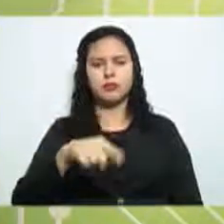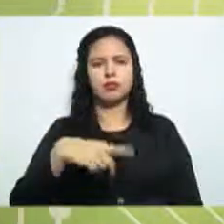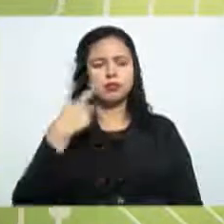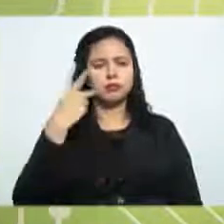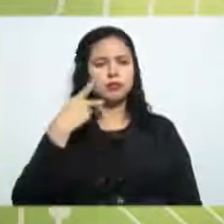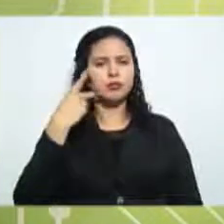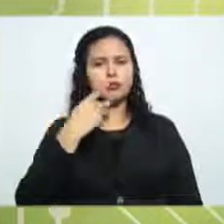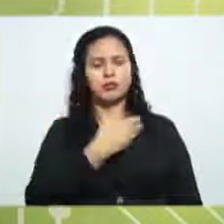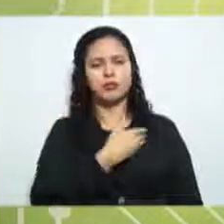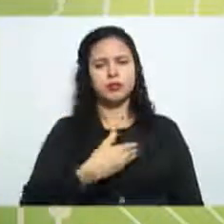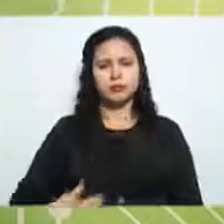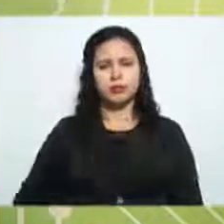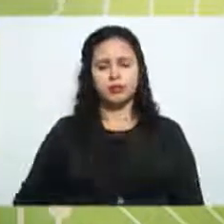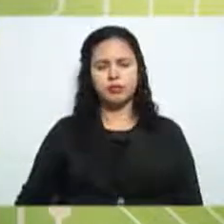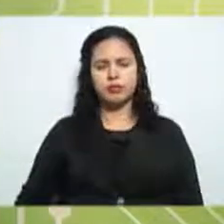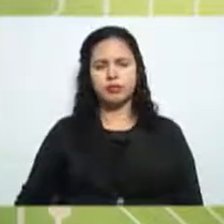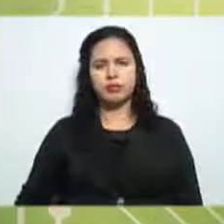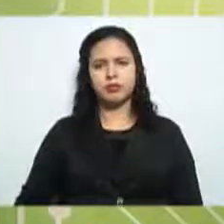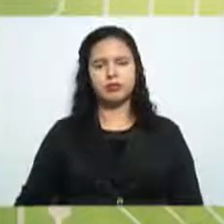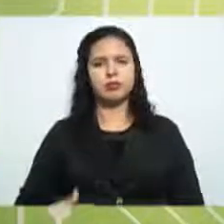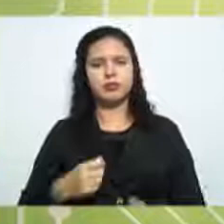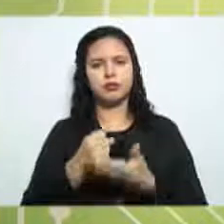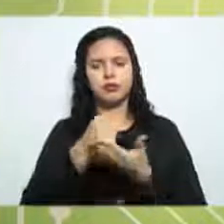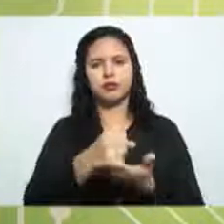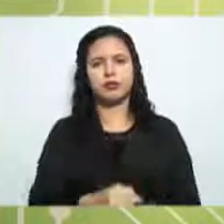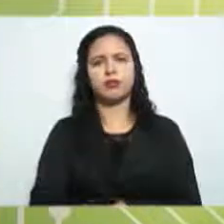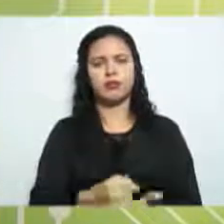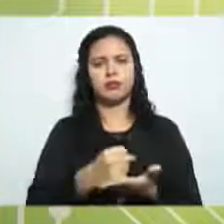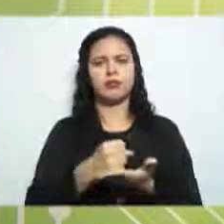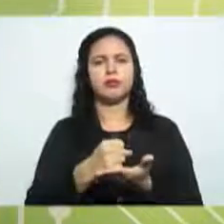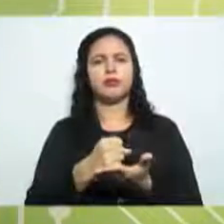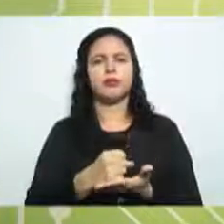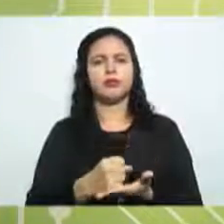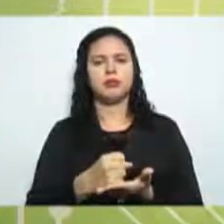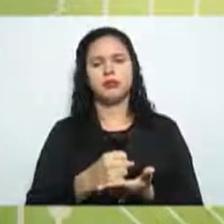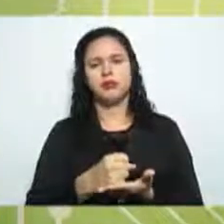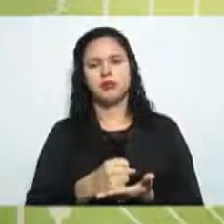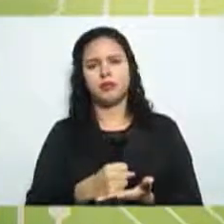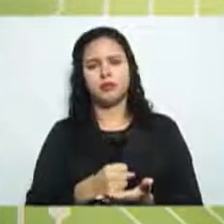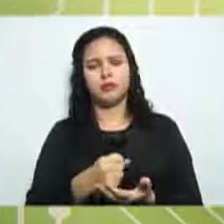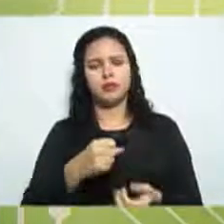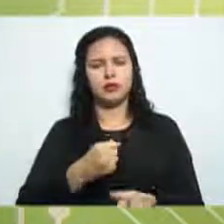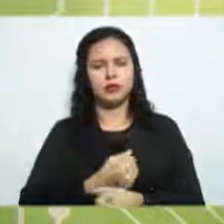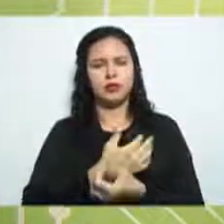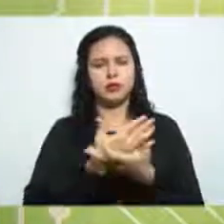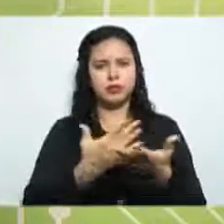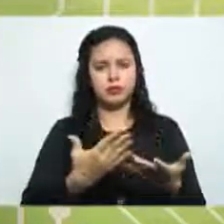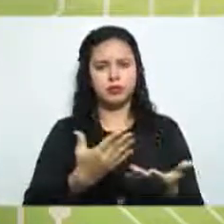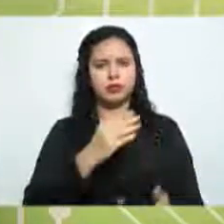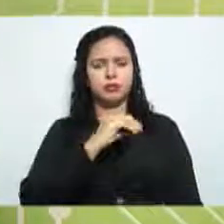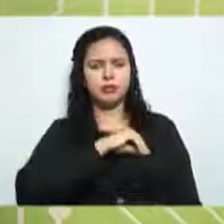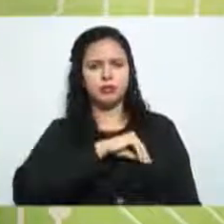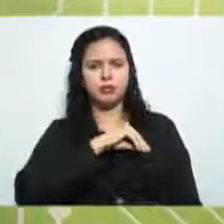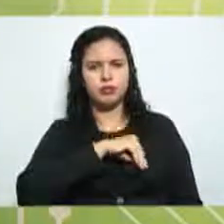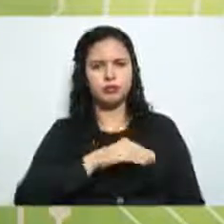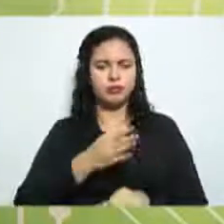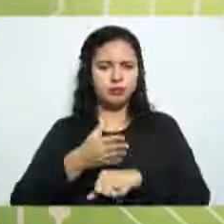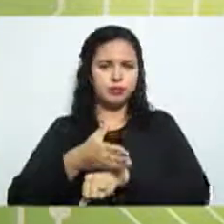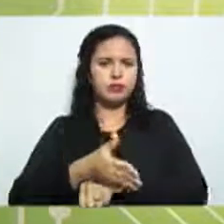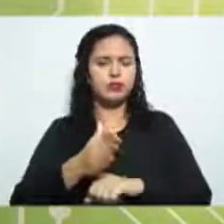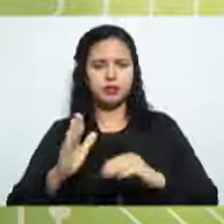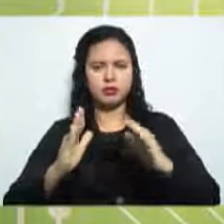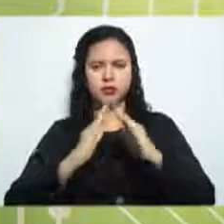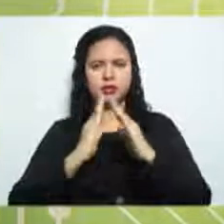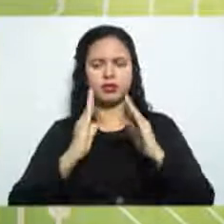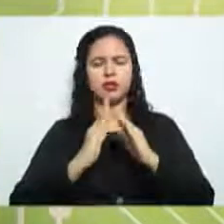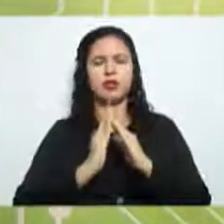políticas públicas. Políticas públicas que levam saneamento para a população, que distribuem renda, que dão acesso à aquisição de